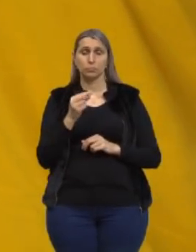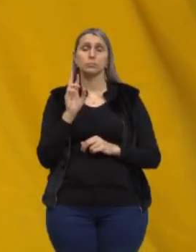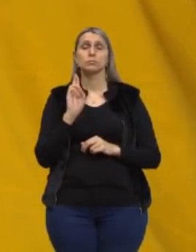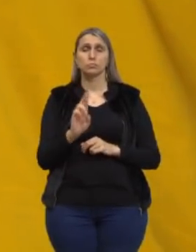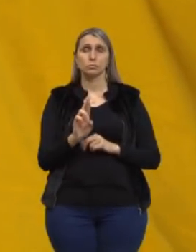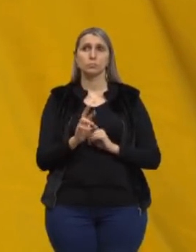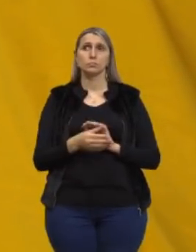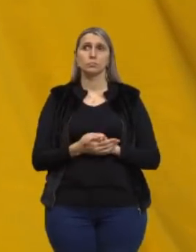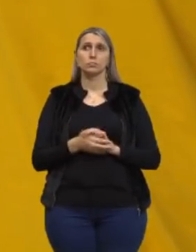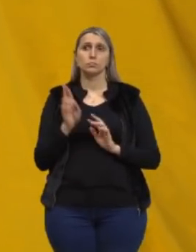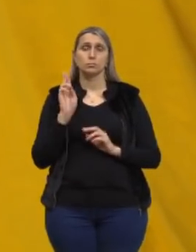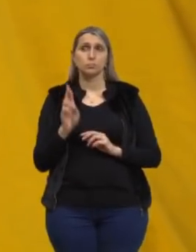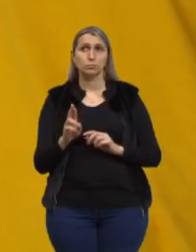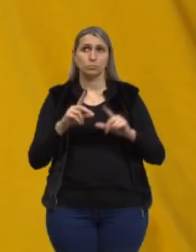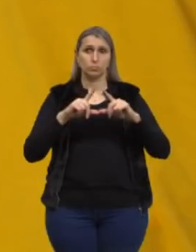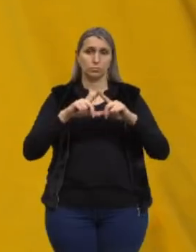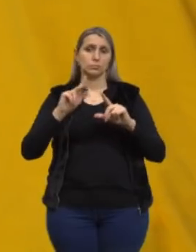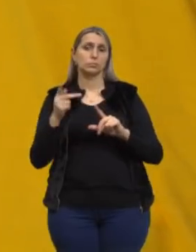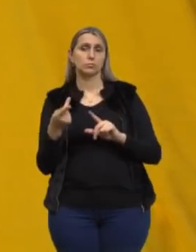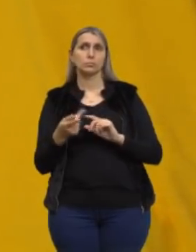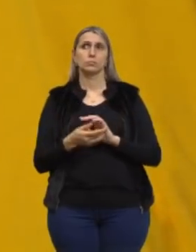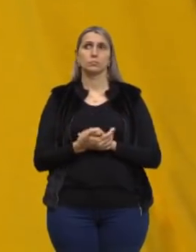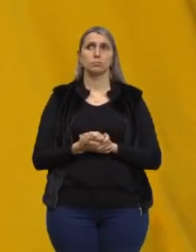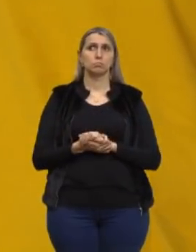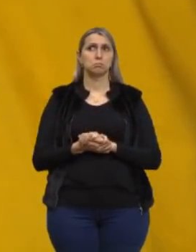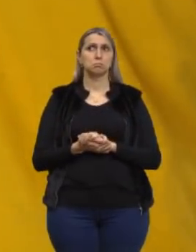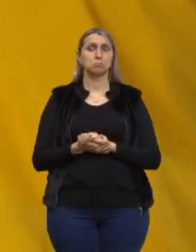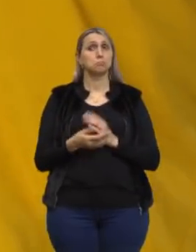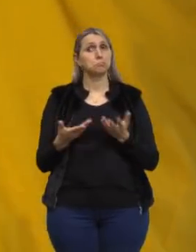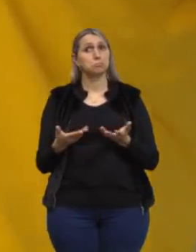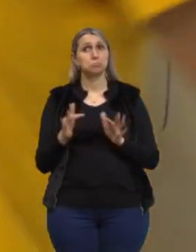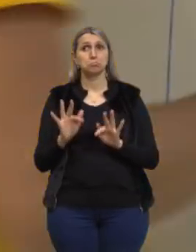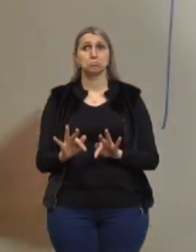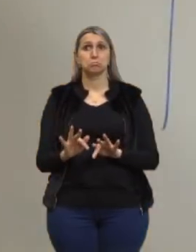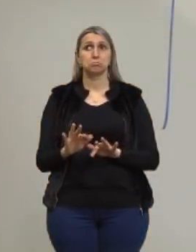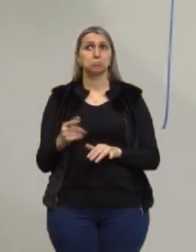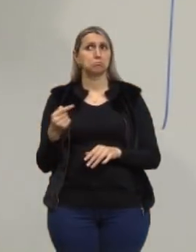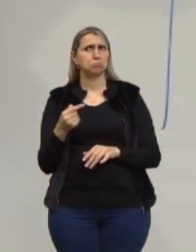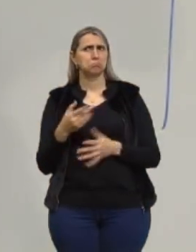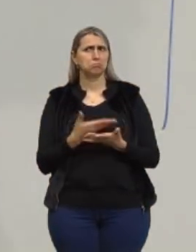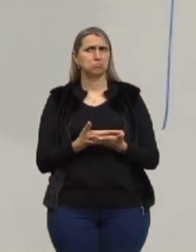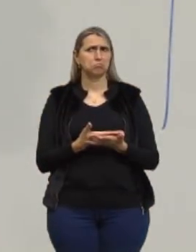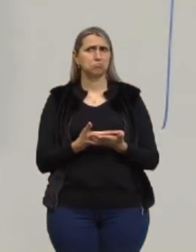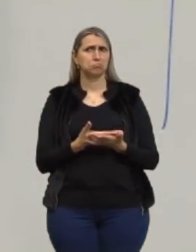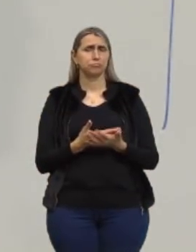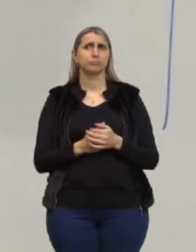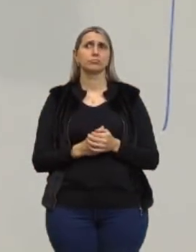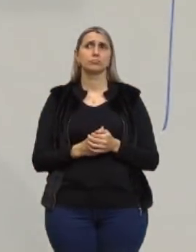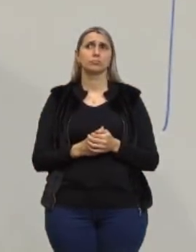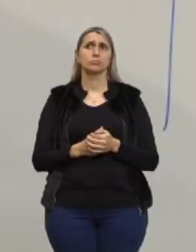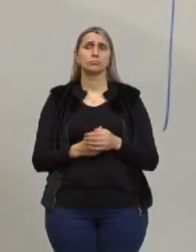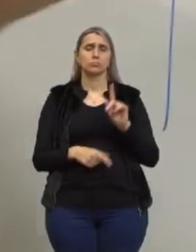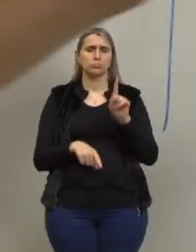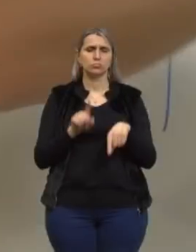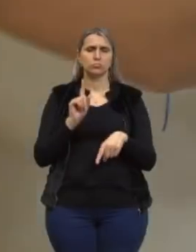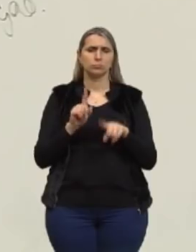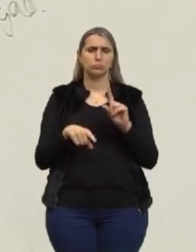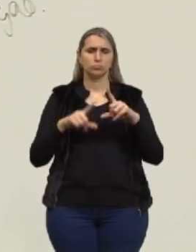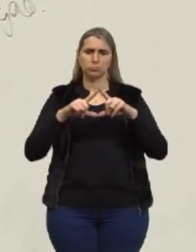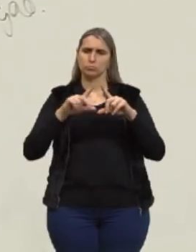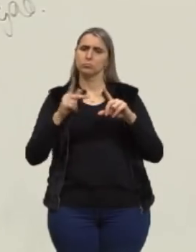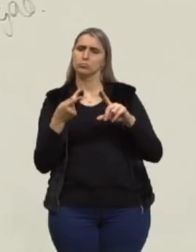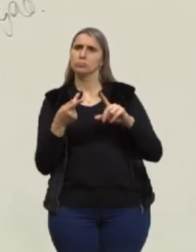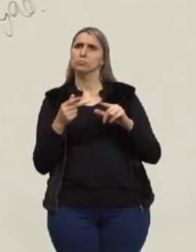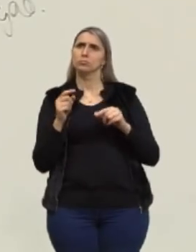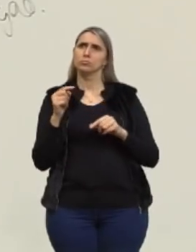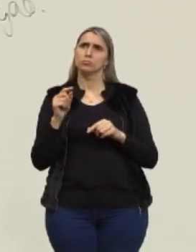resultado aqui é o resultado final olha pessoal não tenho negativo aqui né a variação da entalpia